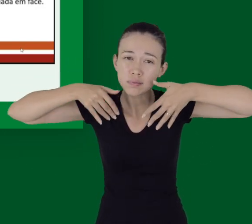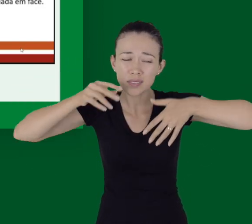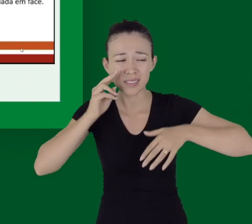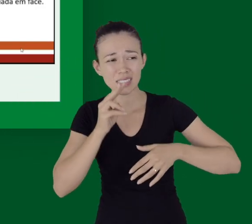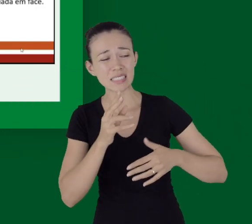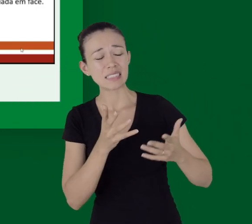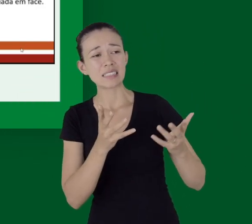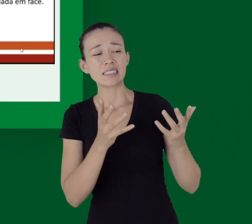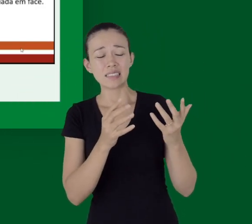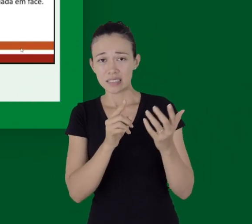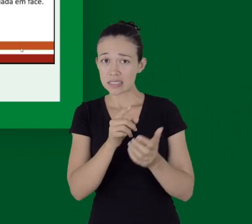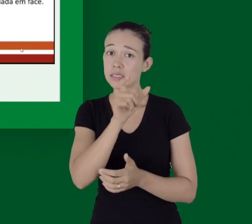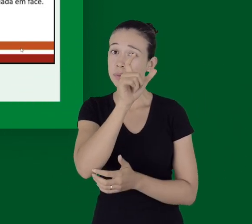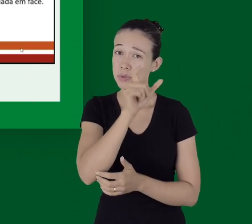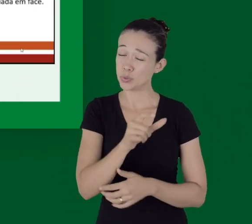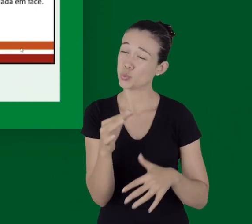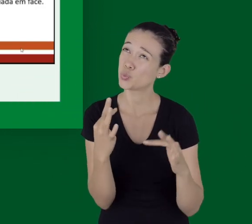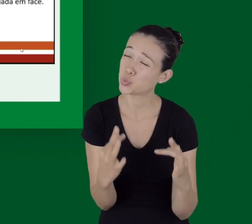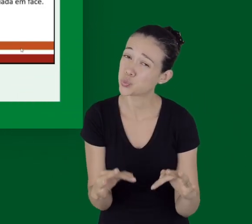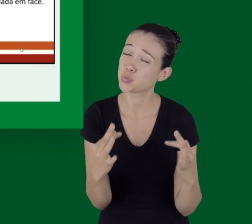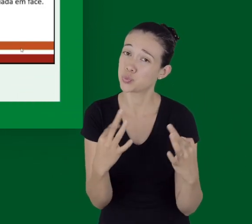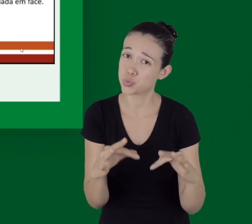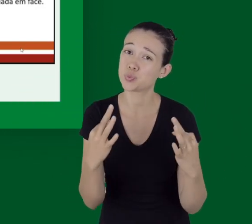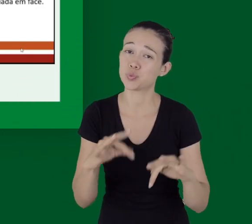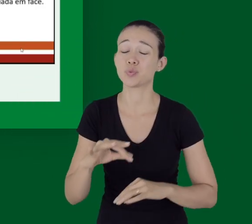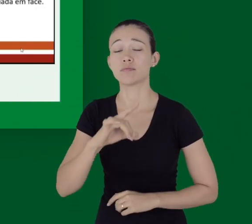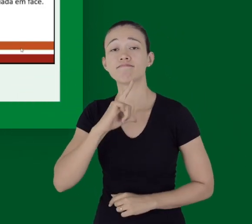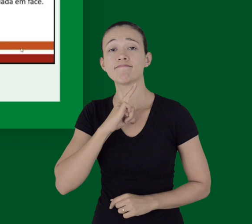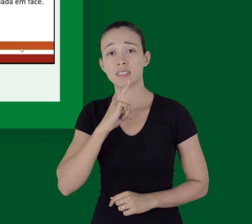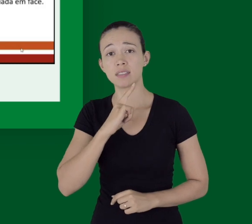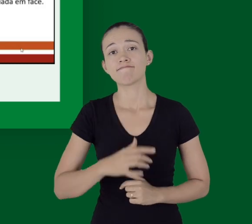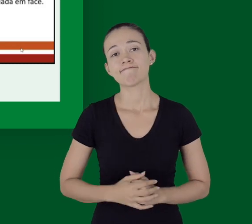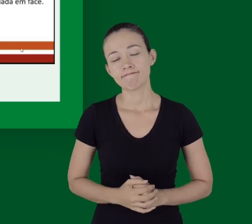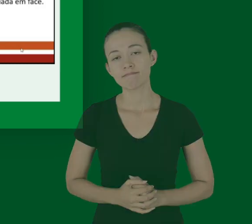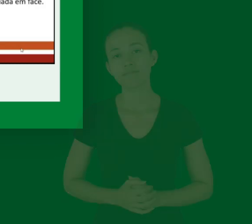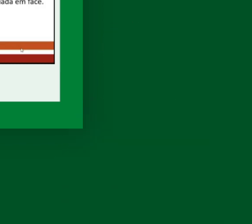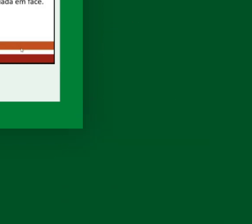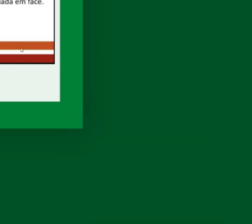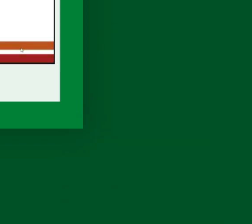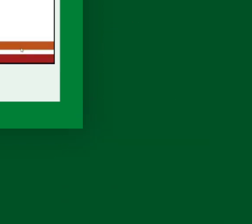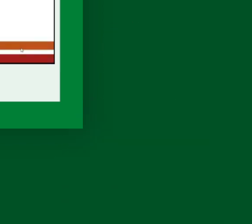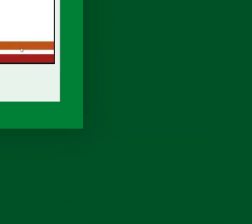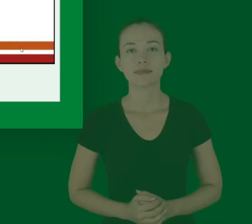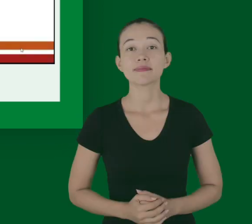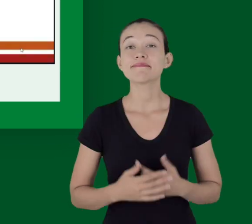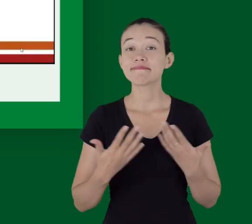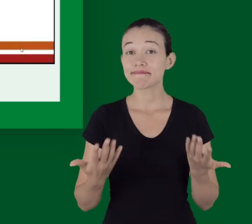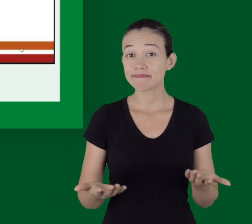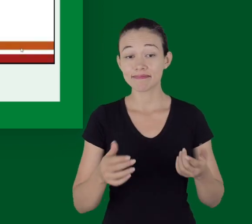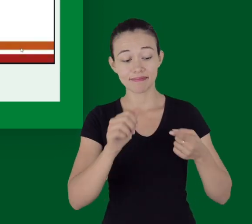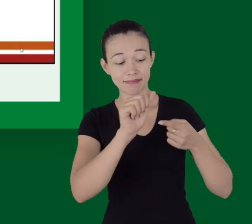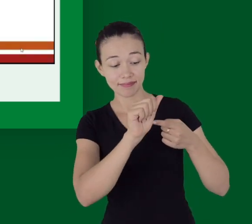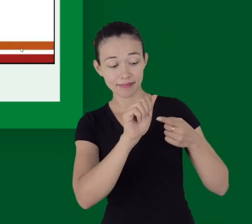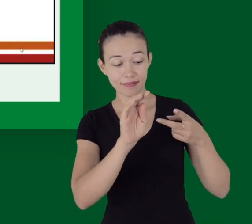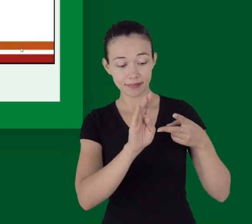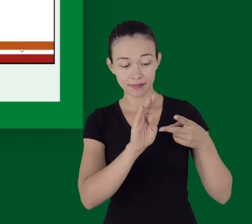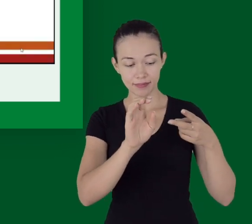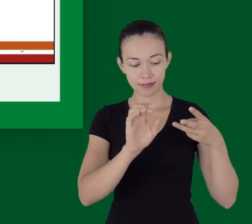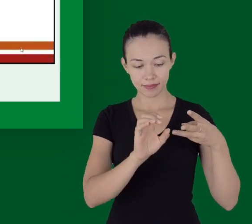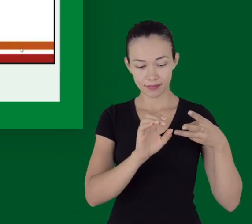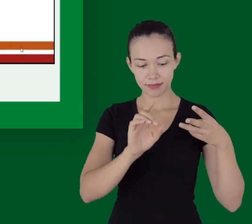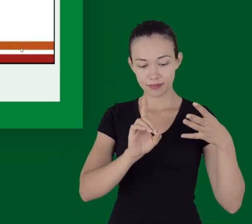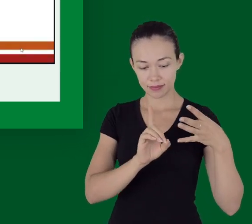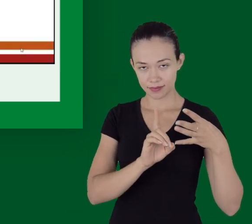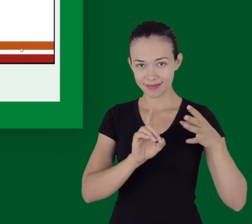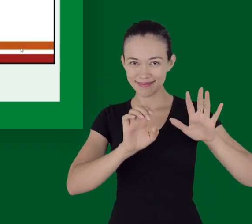que o paciente está sentindo bastante dor e algum sinal não está bom, né? E depois de ver essa